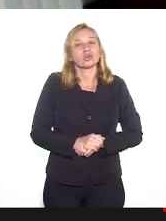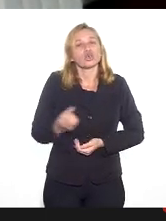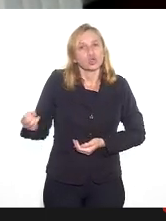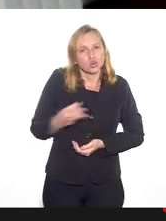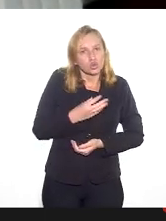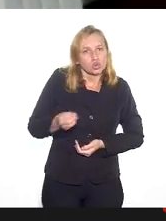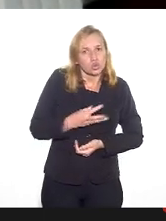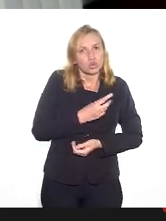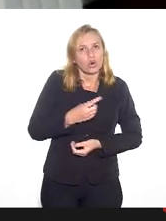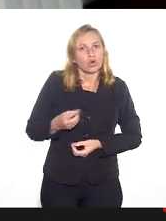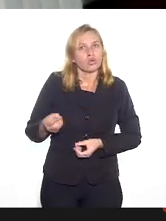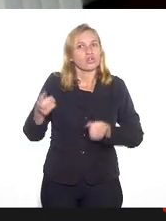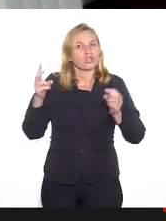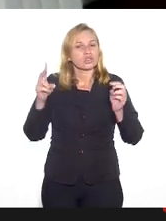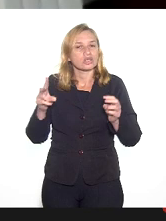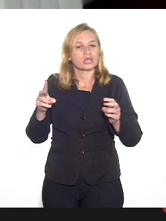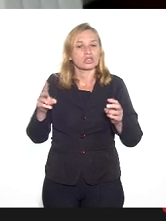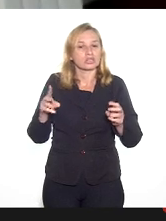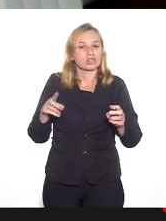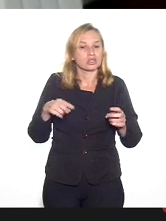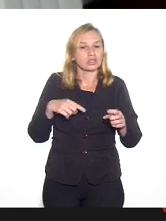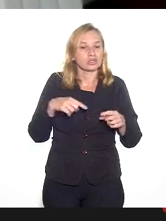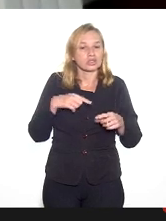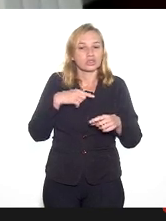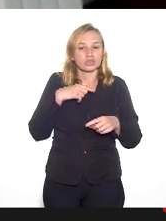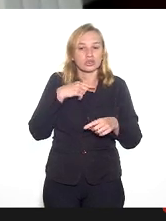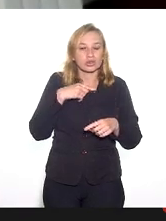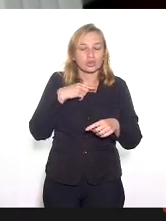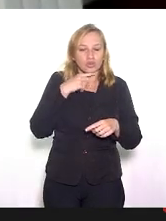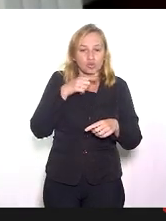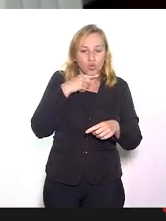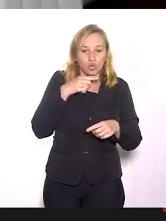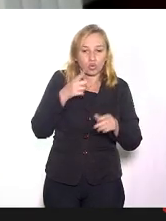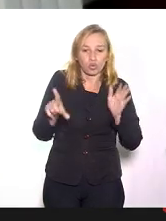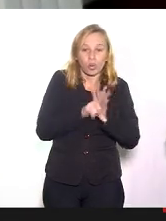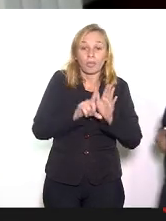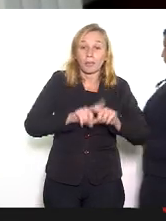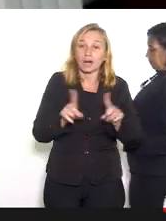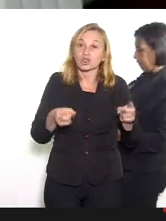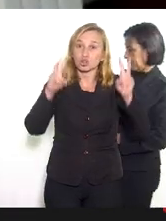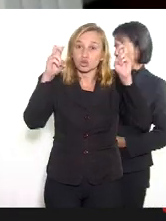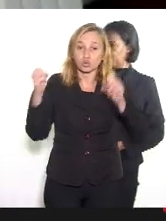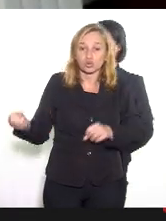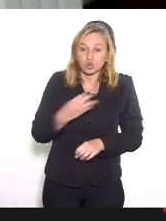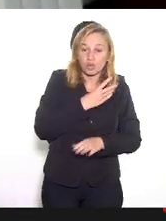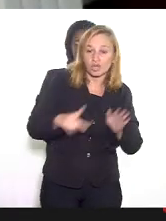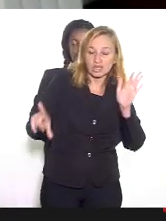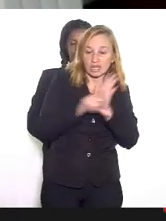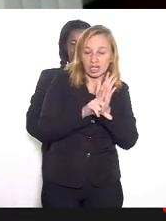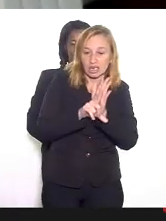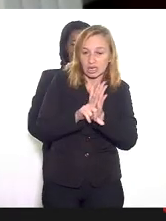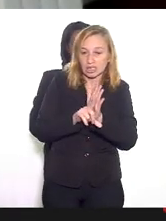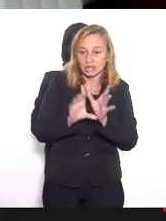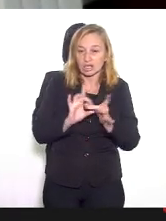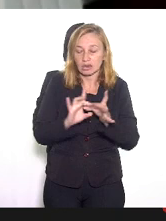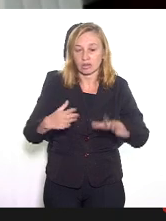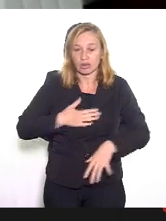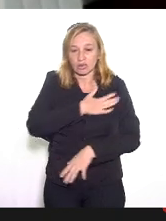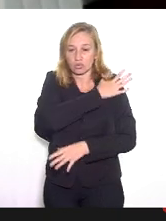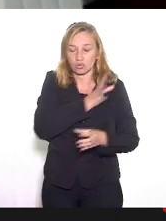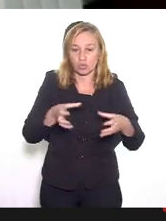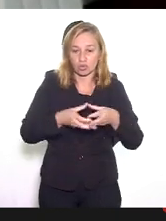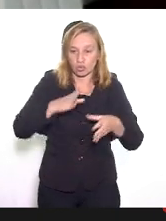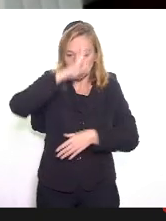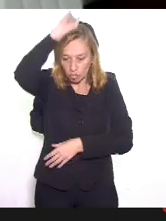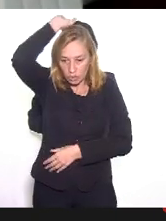novos questionamentos sobre esta lei, mas o fato novo com relação a essa lei que está em vigor para o Corpo de Bombeiros do Estado do